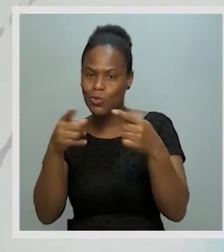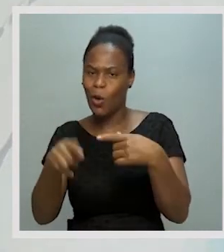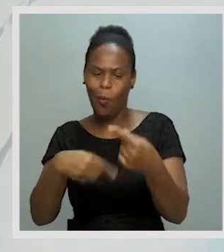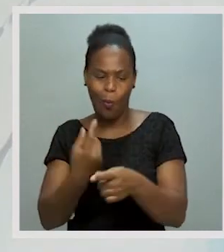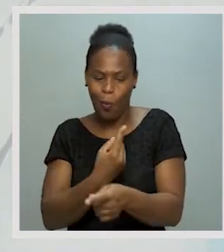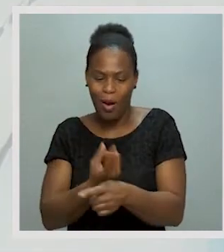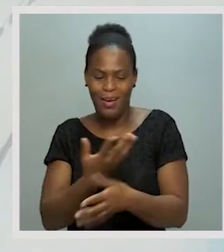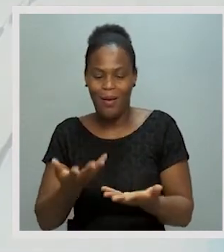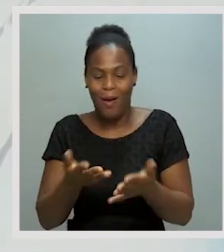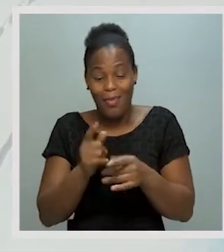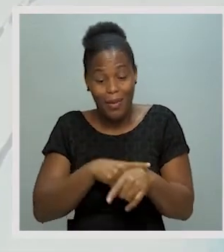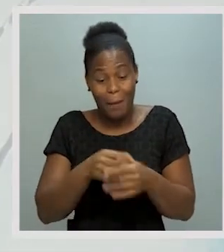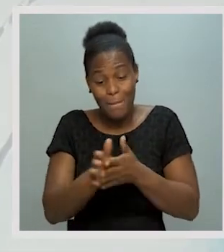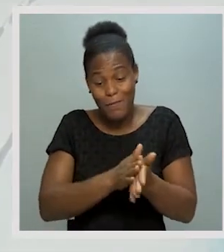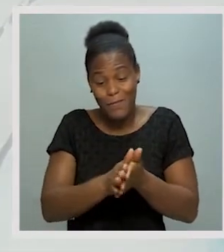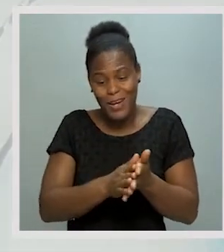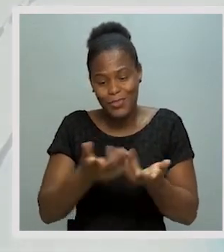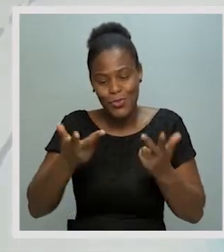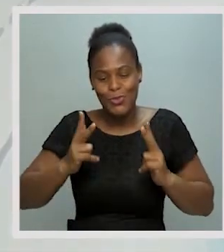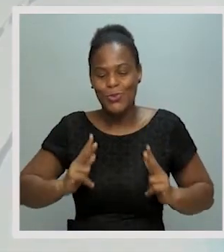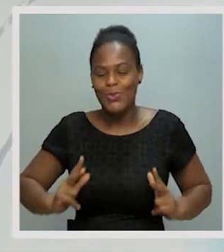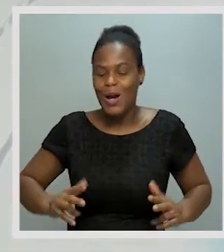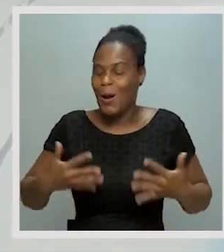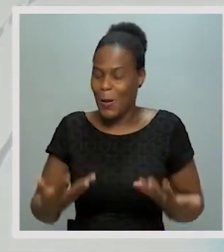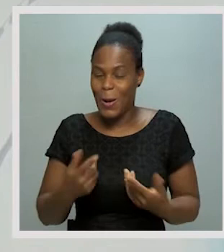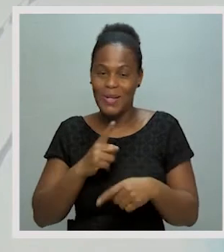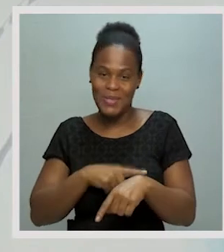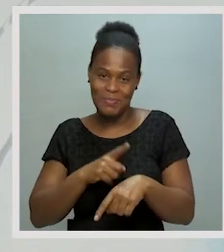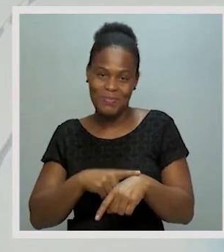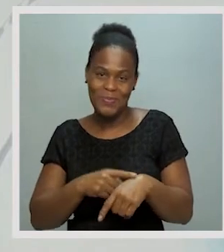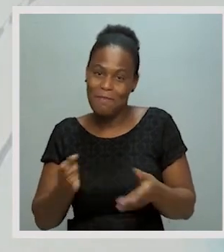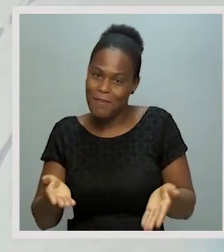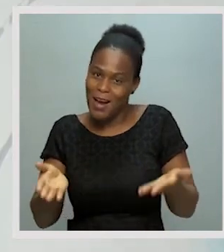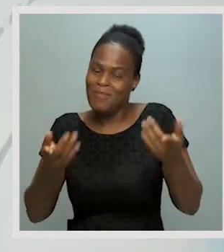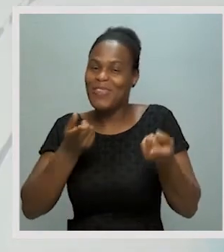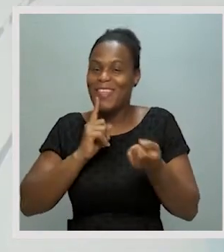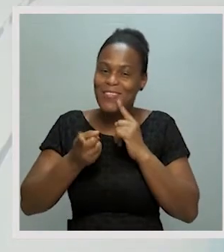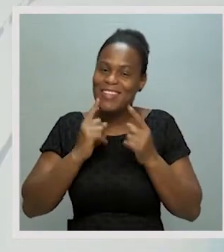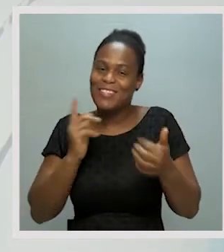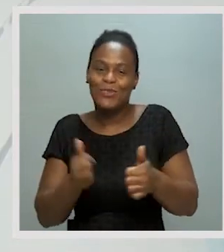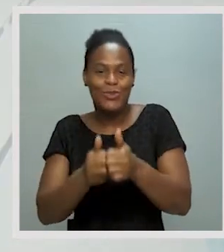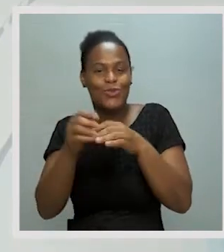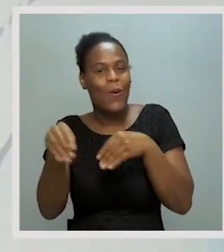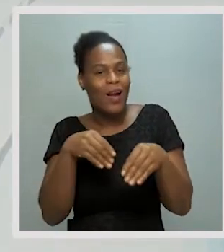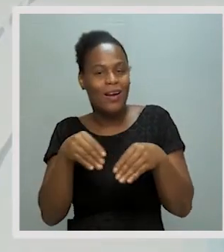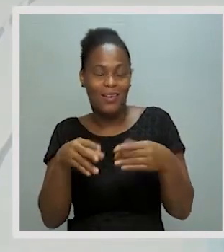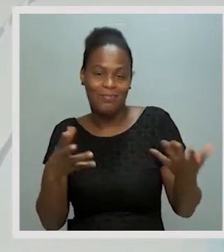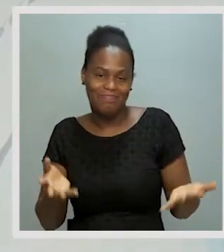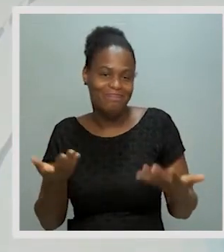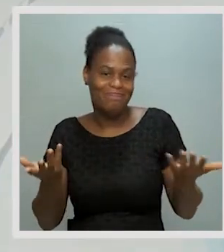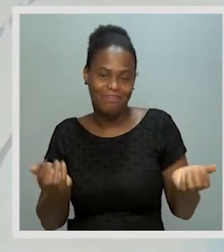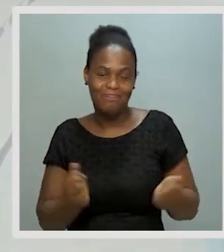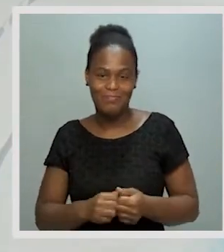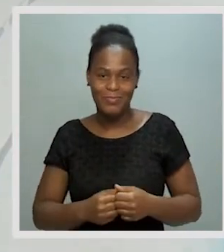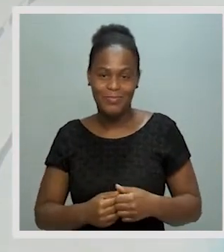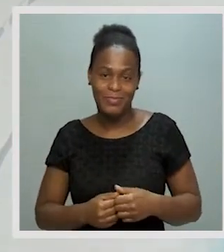vou aproveitar o nosso momento para relaxarmos, tá bem? E vamos divertir, jogar,